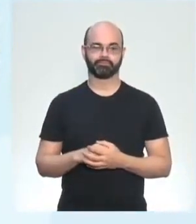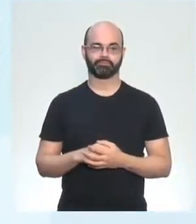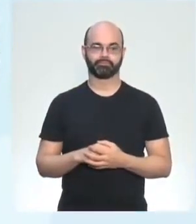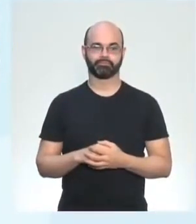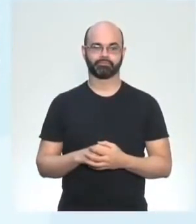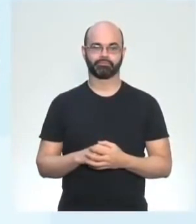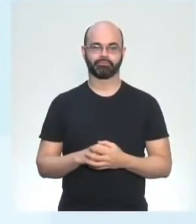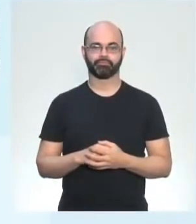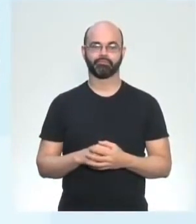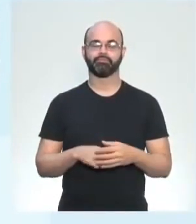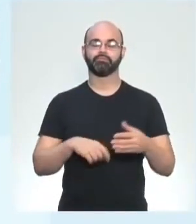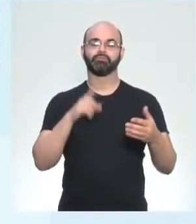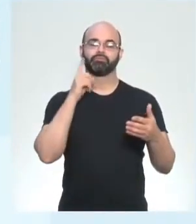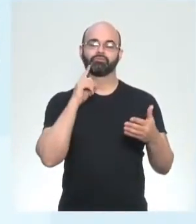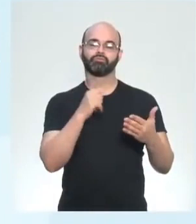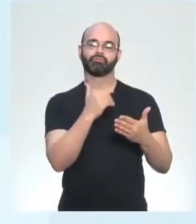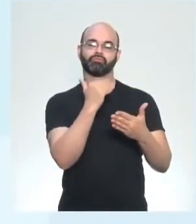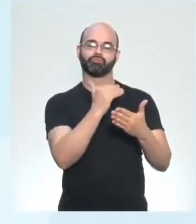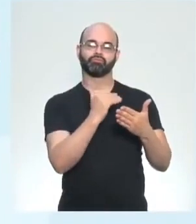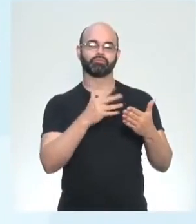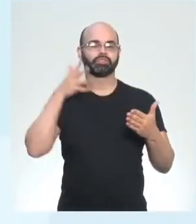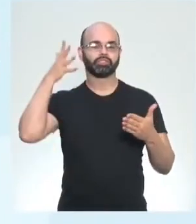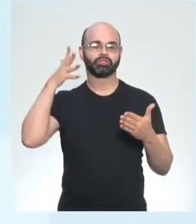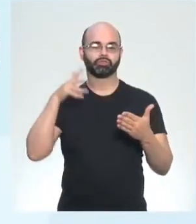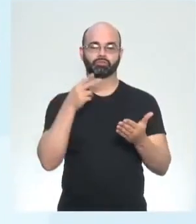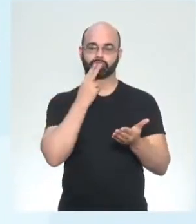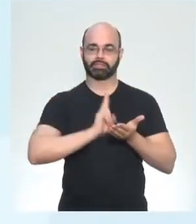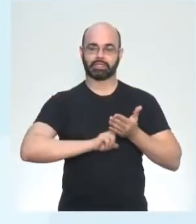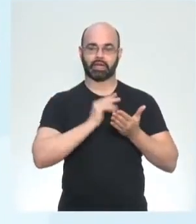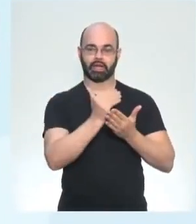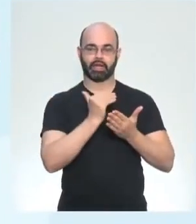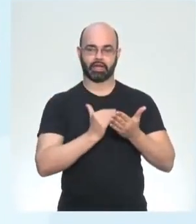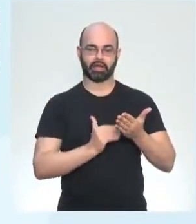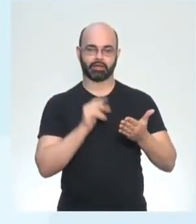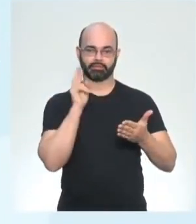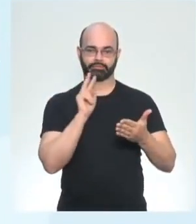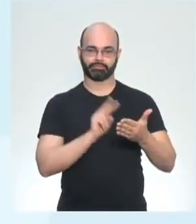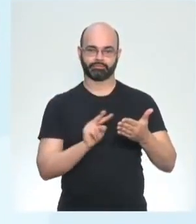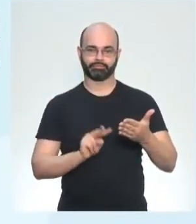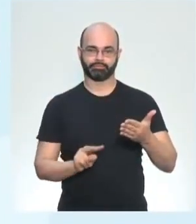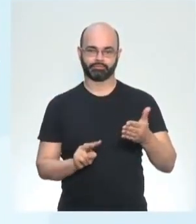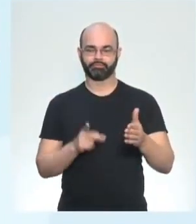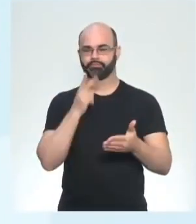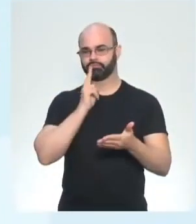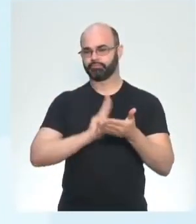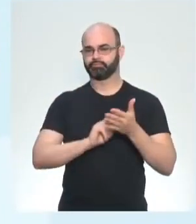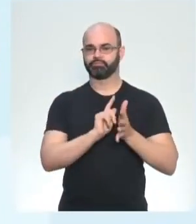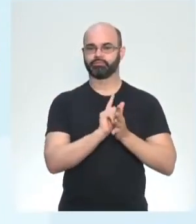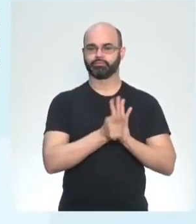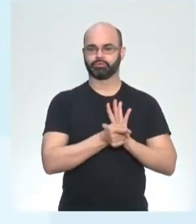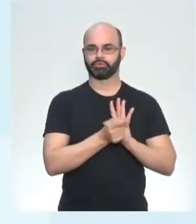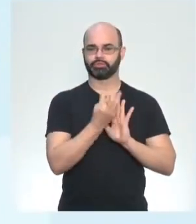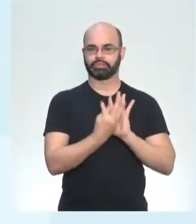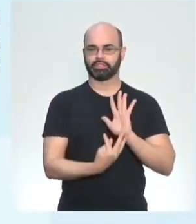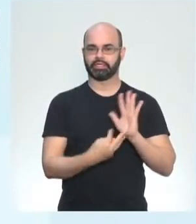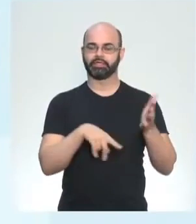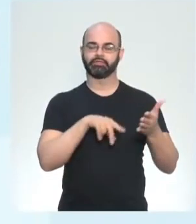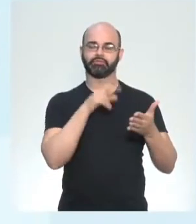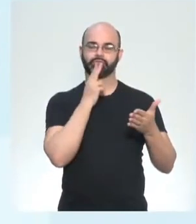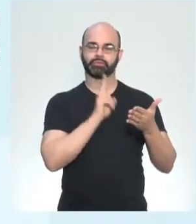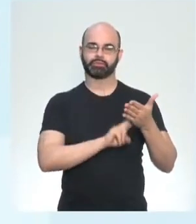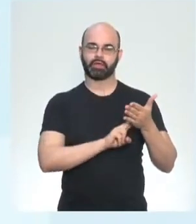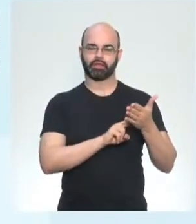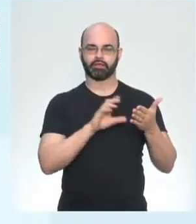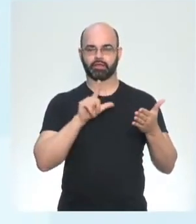na carta do leitor. Objetivos da aula: reconhecer o gênero carta do leitor como um meio de